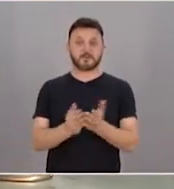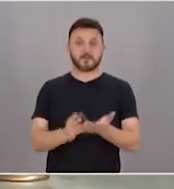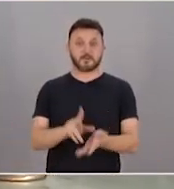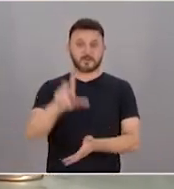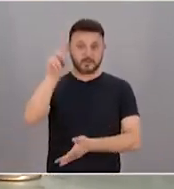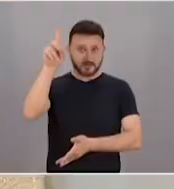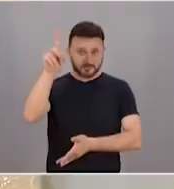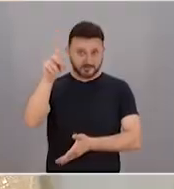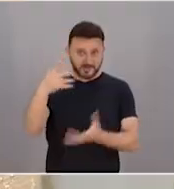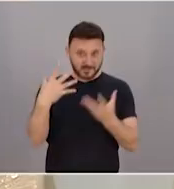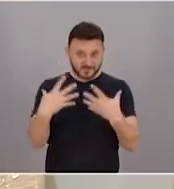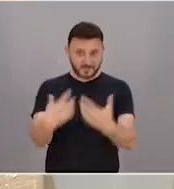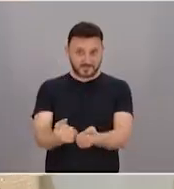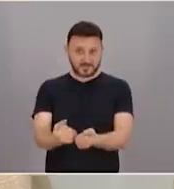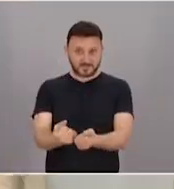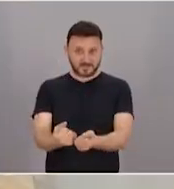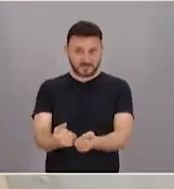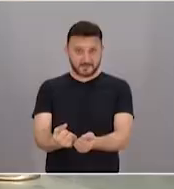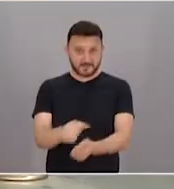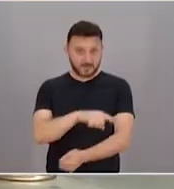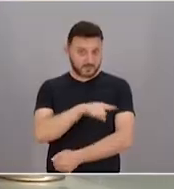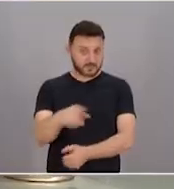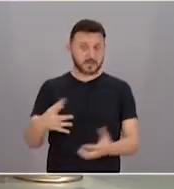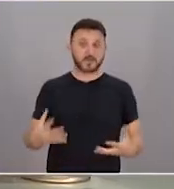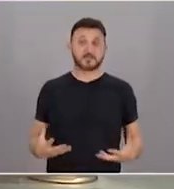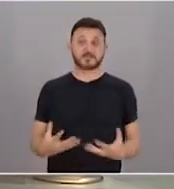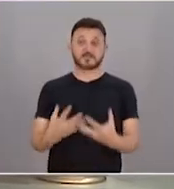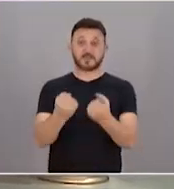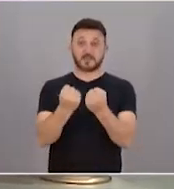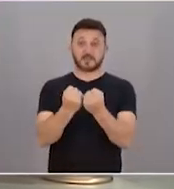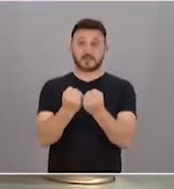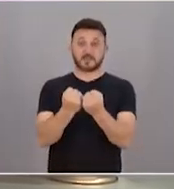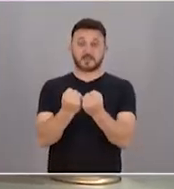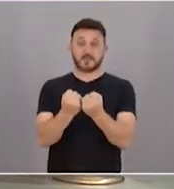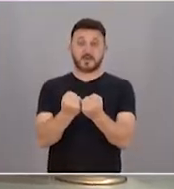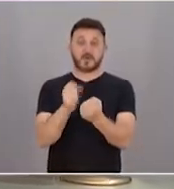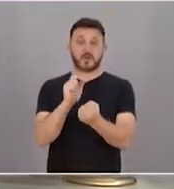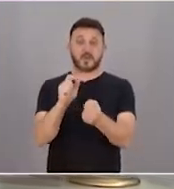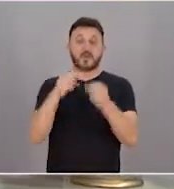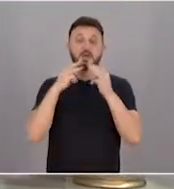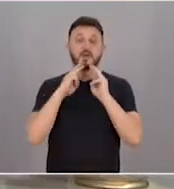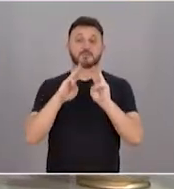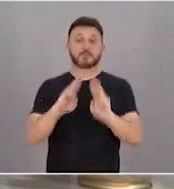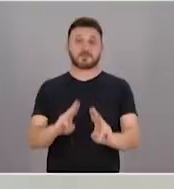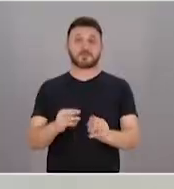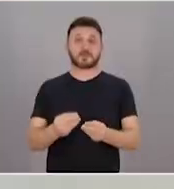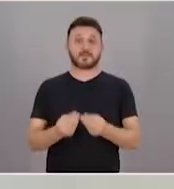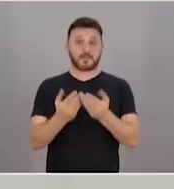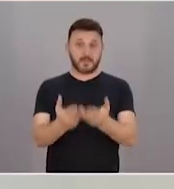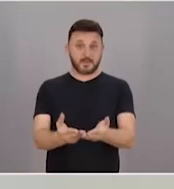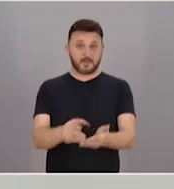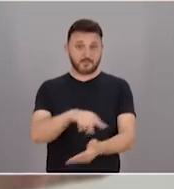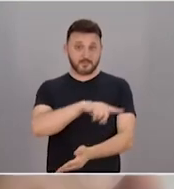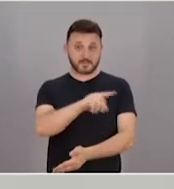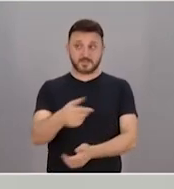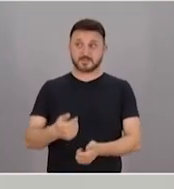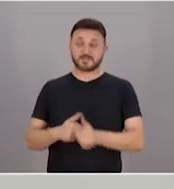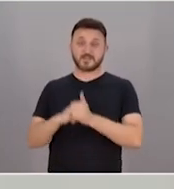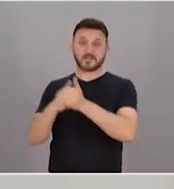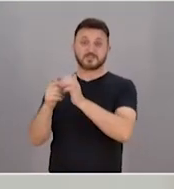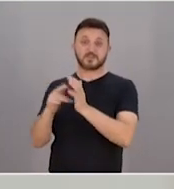a minha mensagem? Você aceita a missão de ser apóstolo